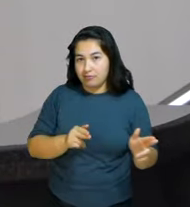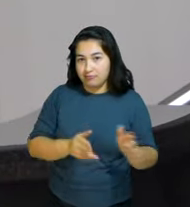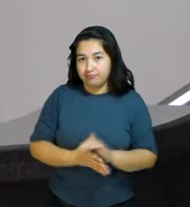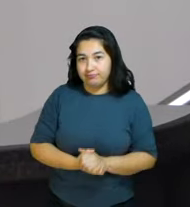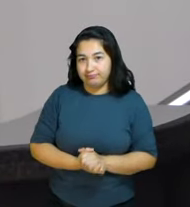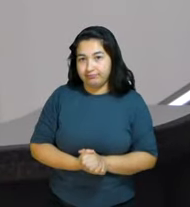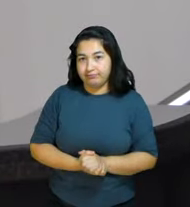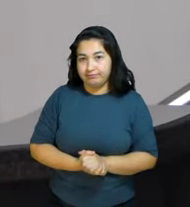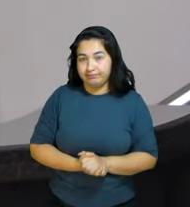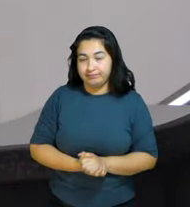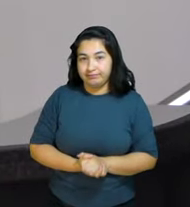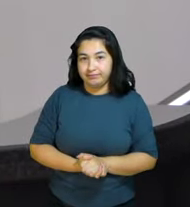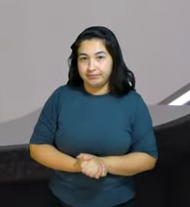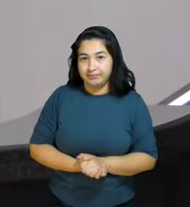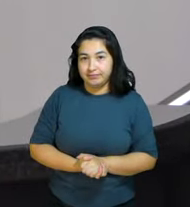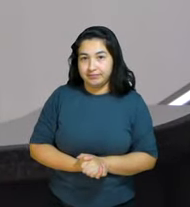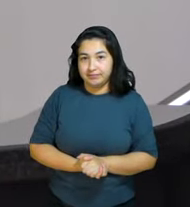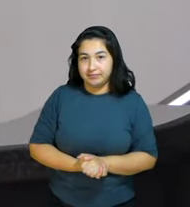lá.